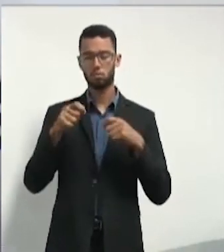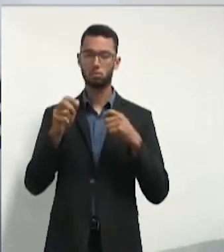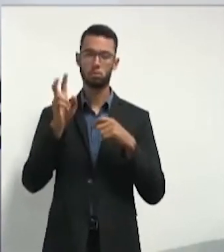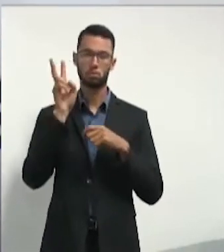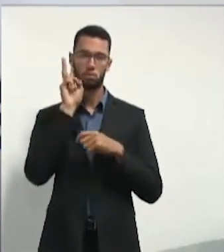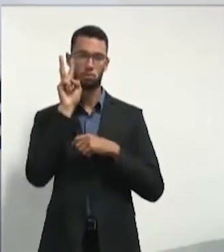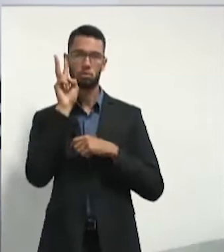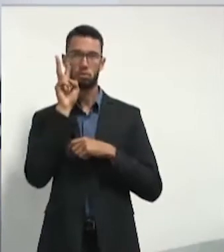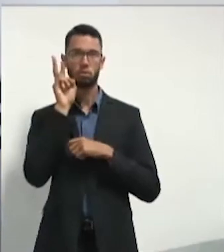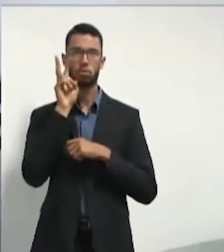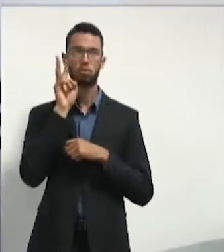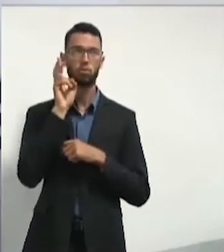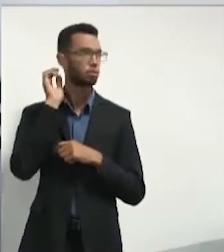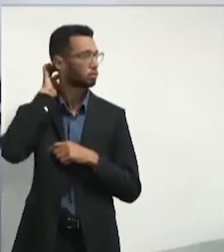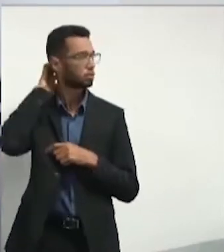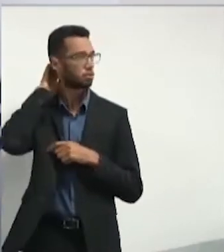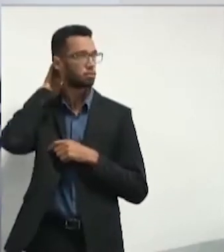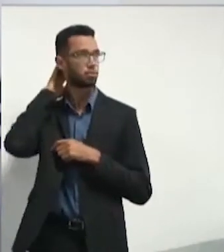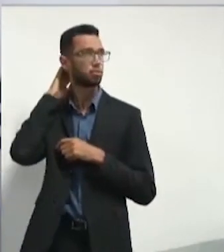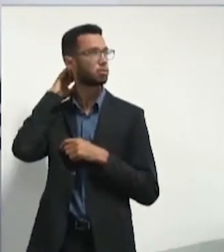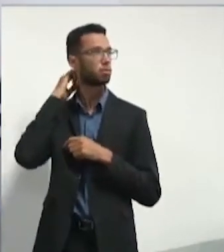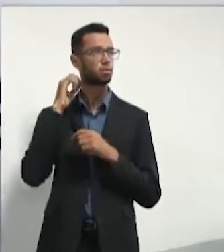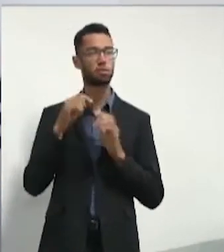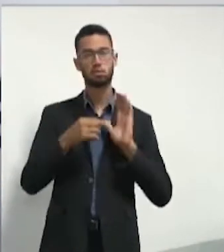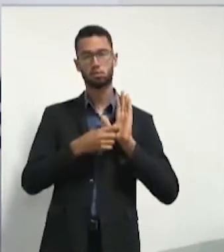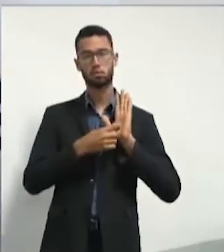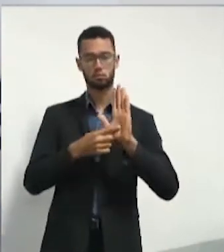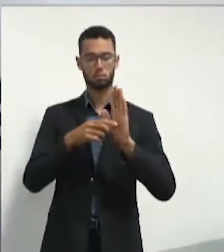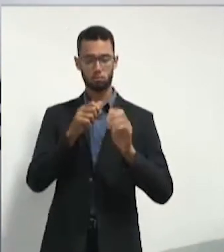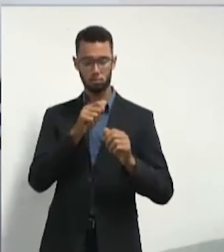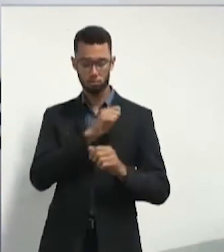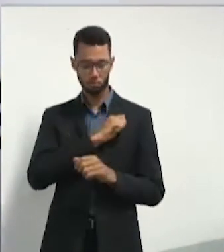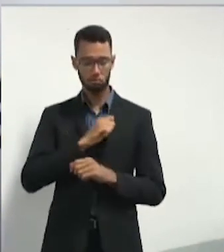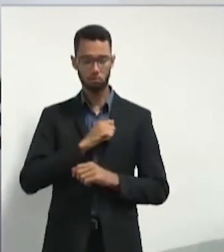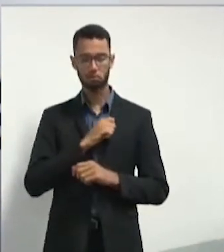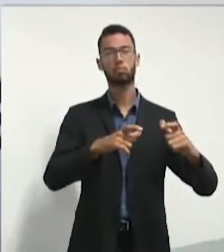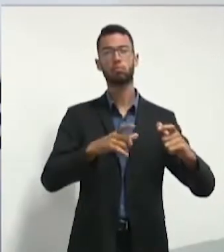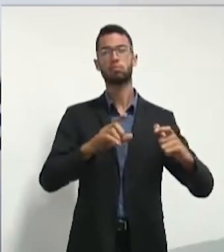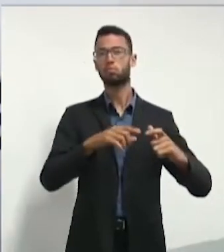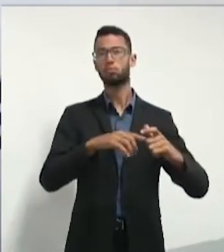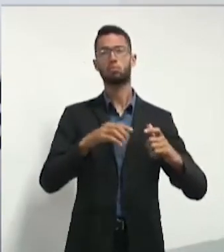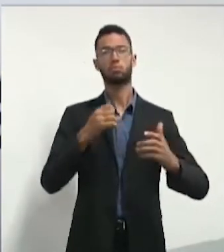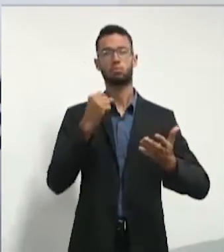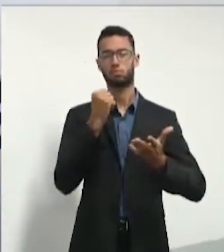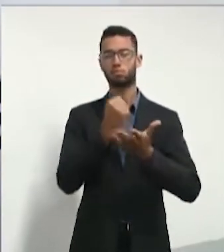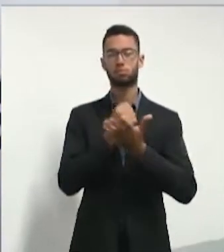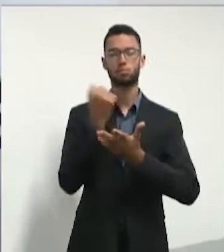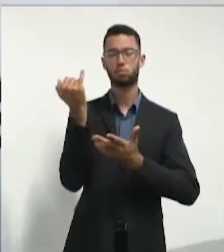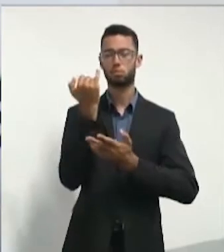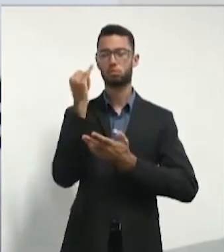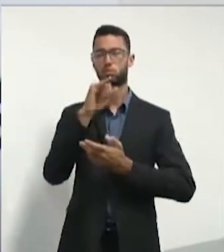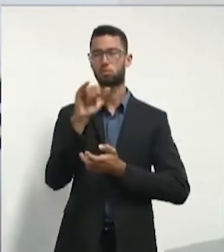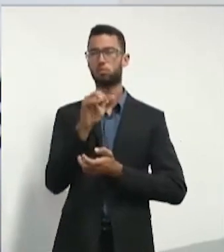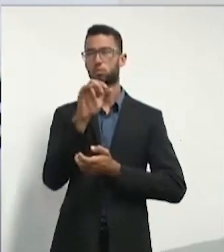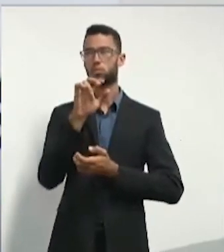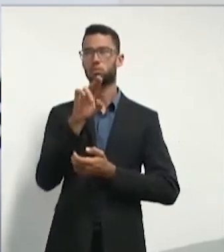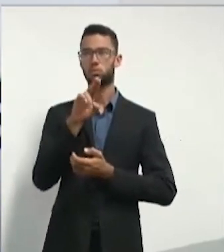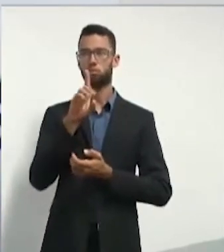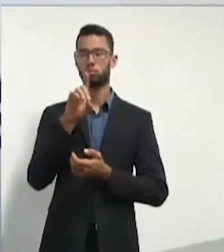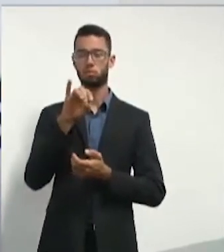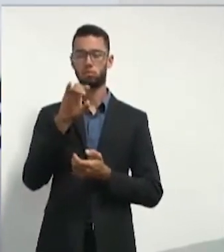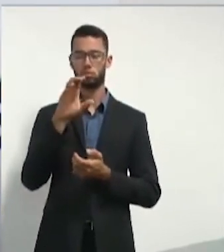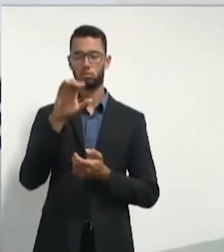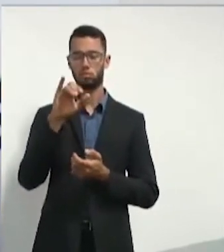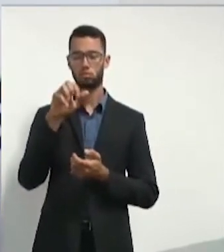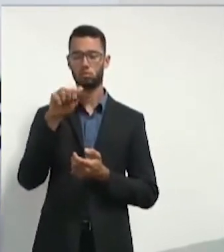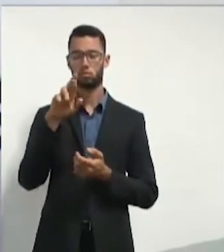upa pediátrica aquilo que destacou a nápoles no cenário nacional e é nessas ações eu quero